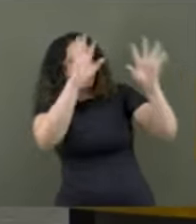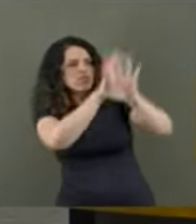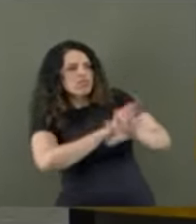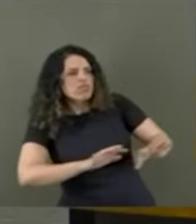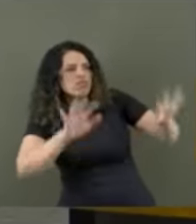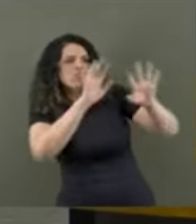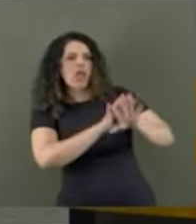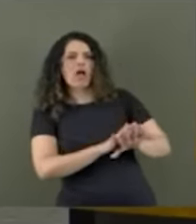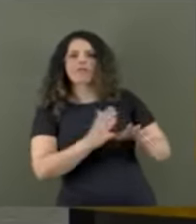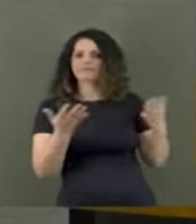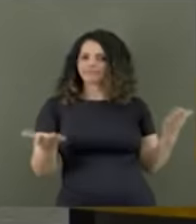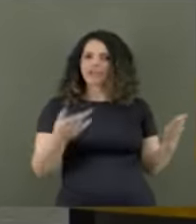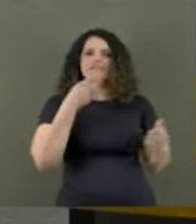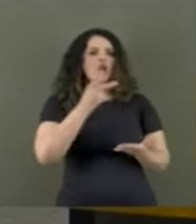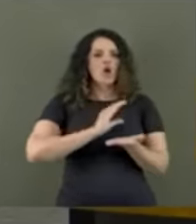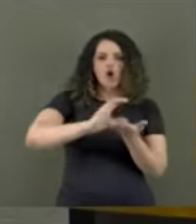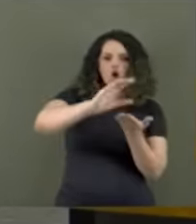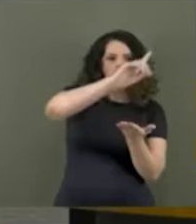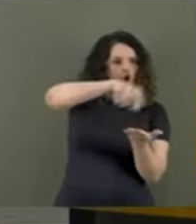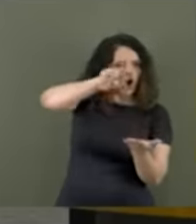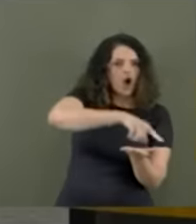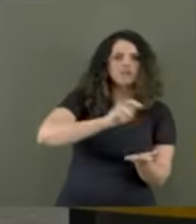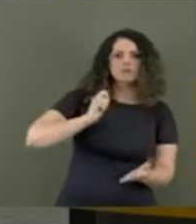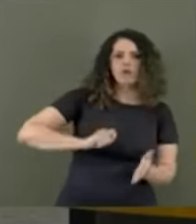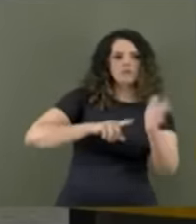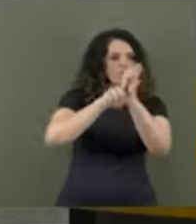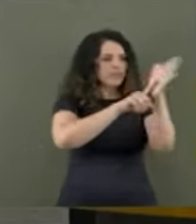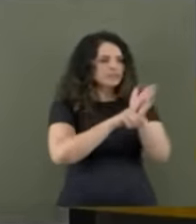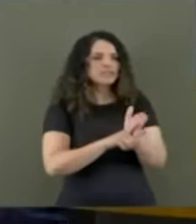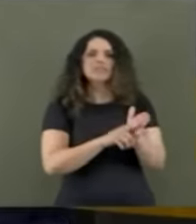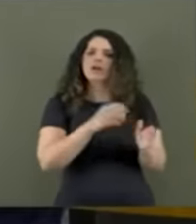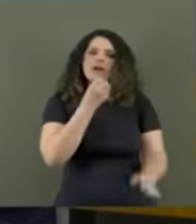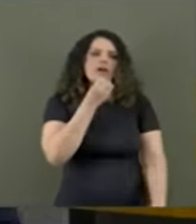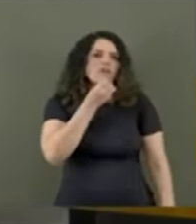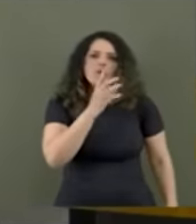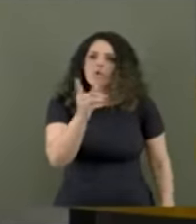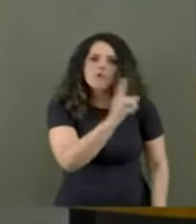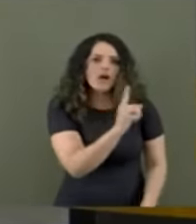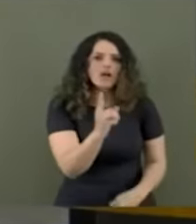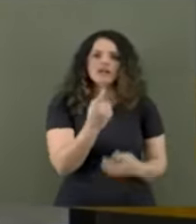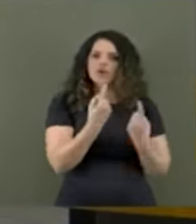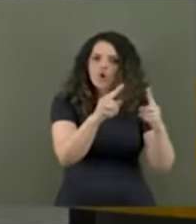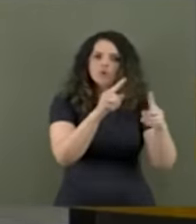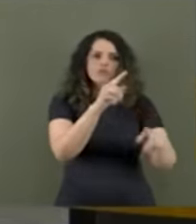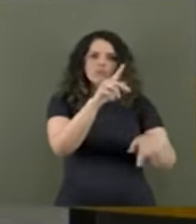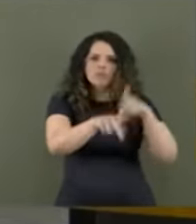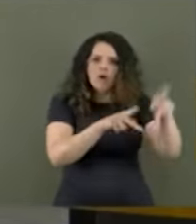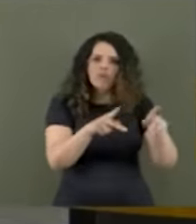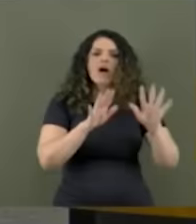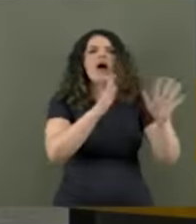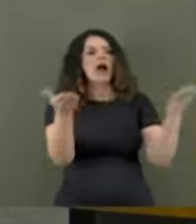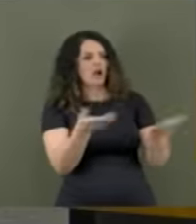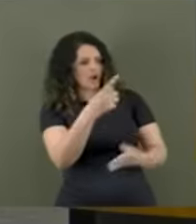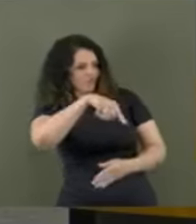que tanto falaram que cortes em bolsas de pesquisa era atentado contra o país agora vossas